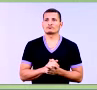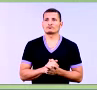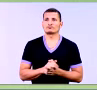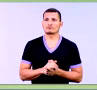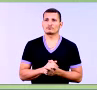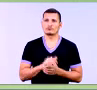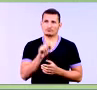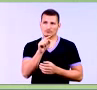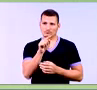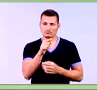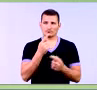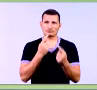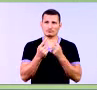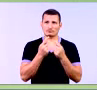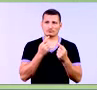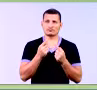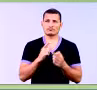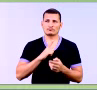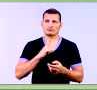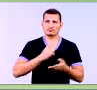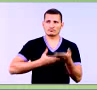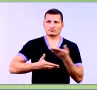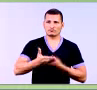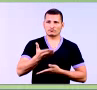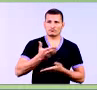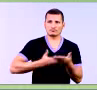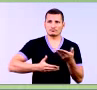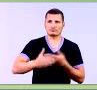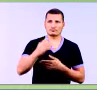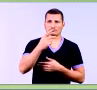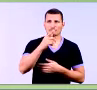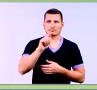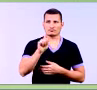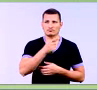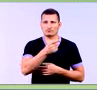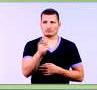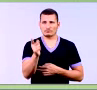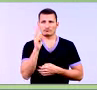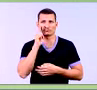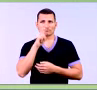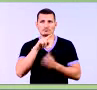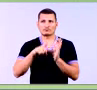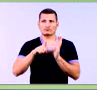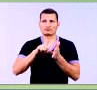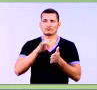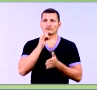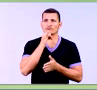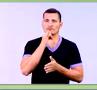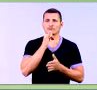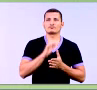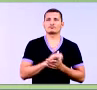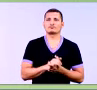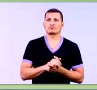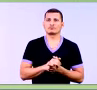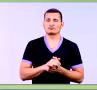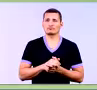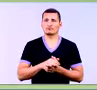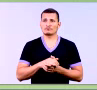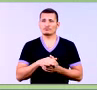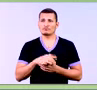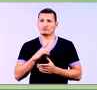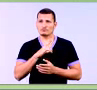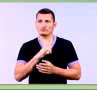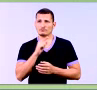E esse diálogo fazia interação com a página que vocês viram funcionando. Existem naqueles arquivos